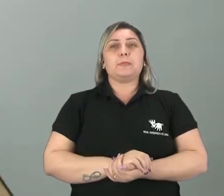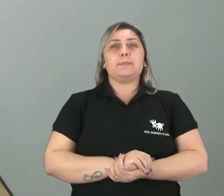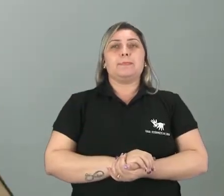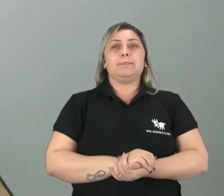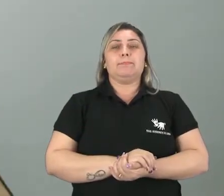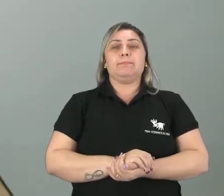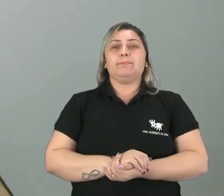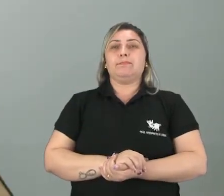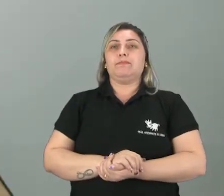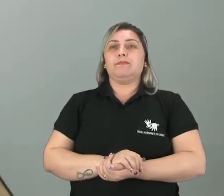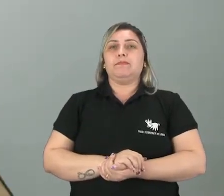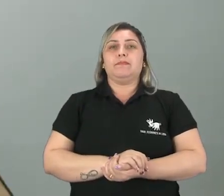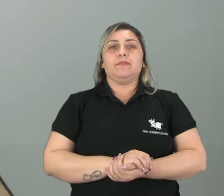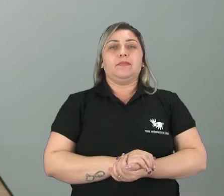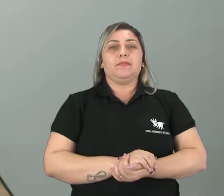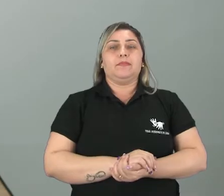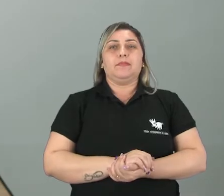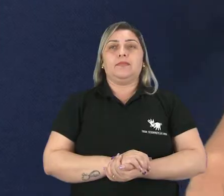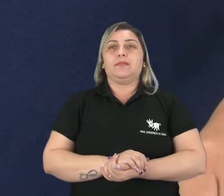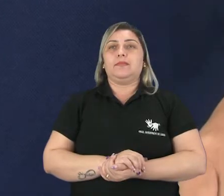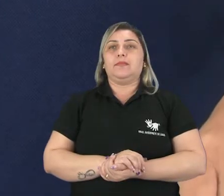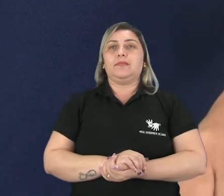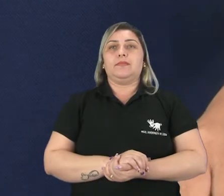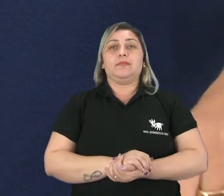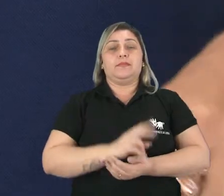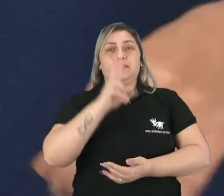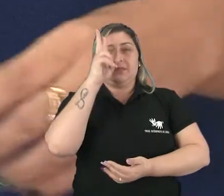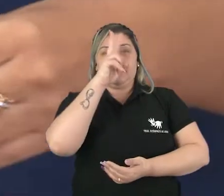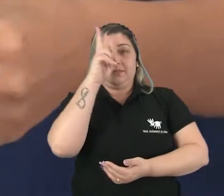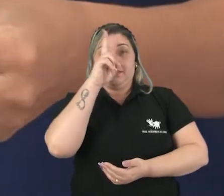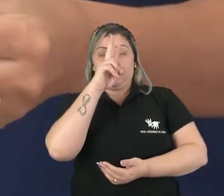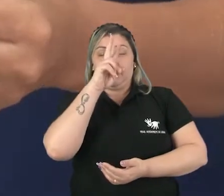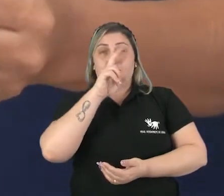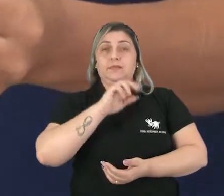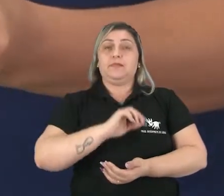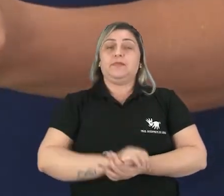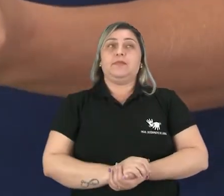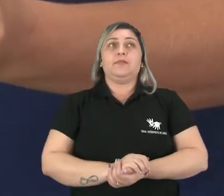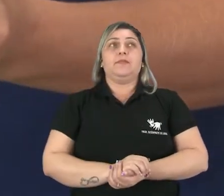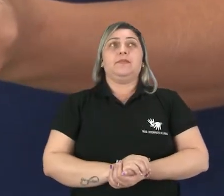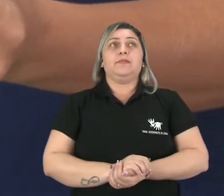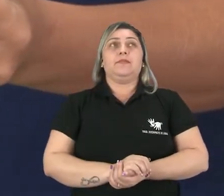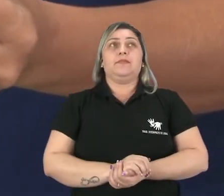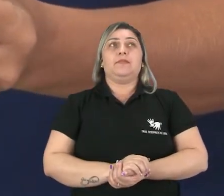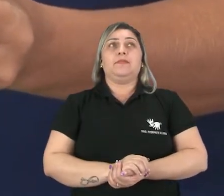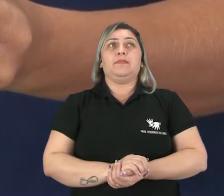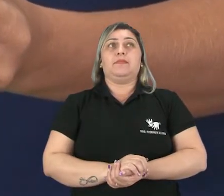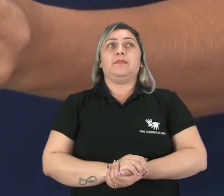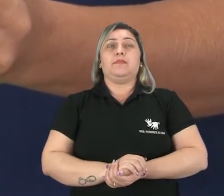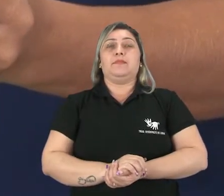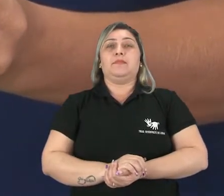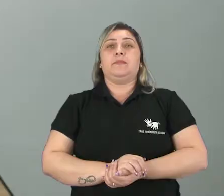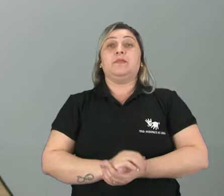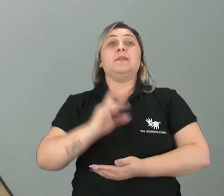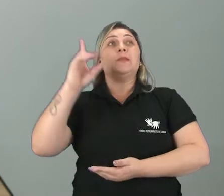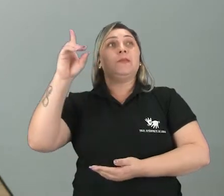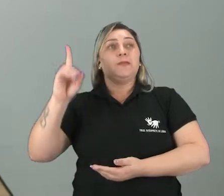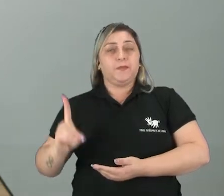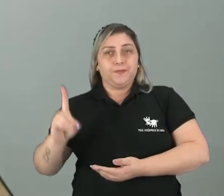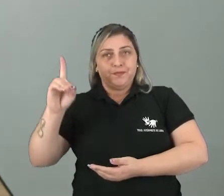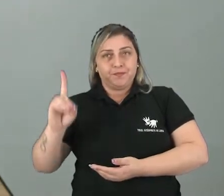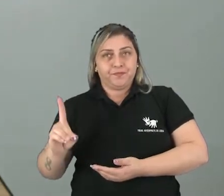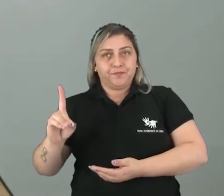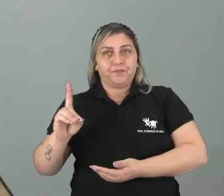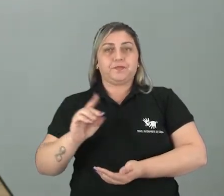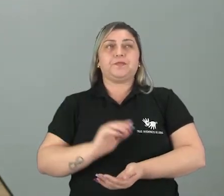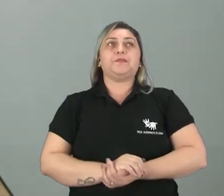direito ou para o lado esquerdo lembram ele está virado para o lado direito